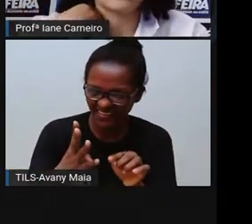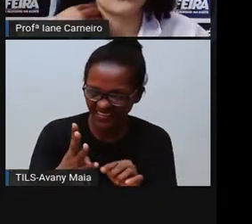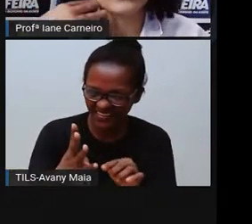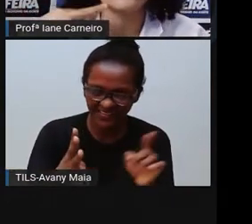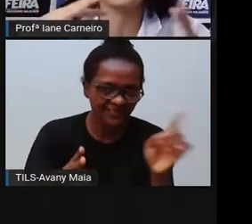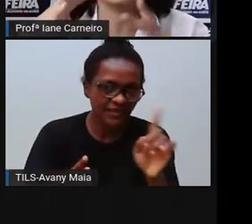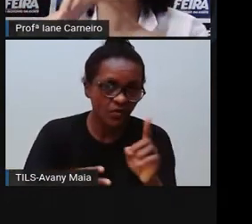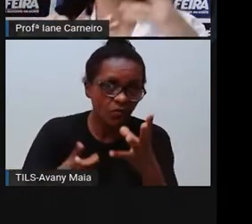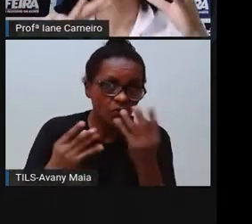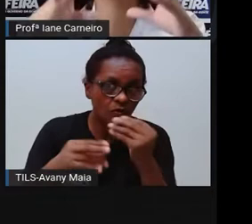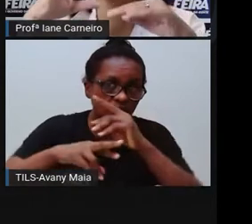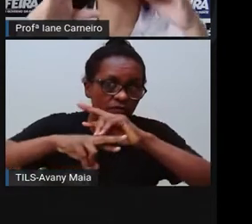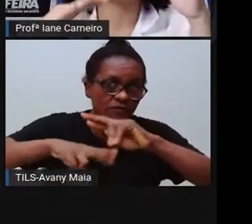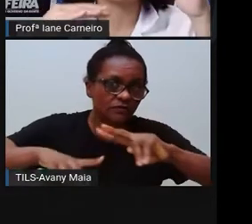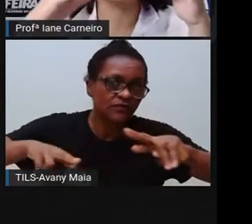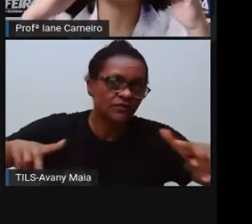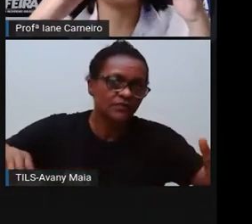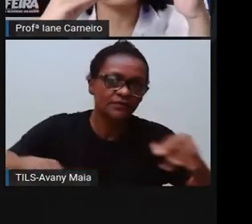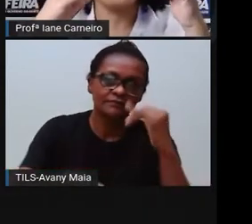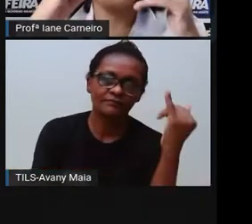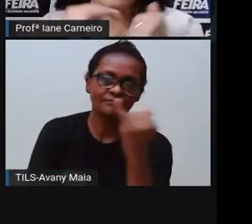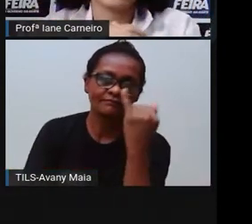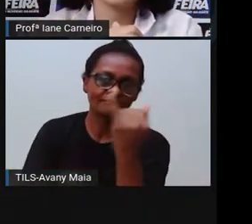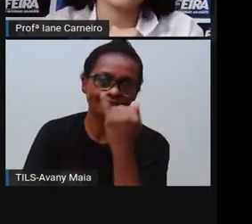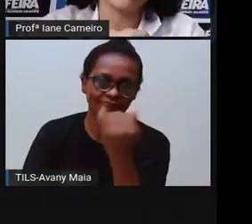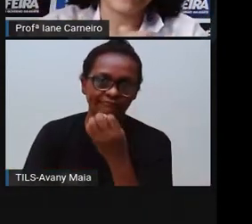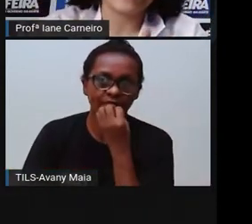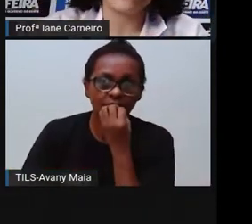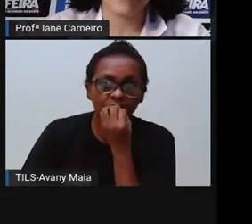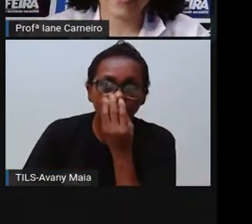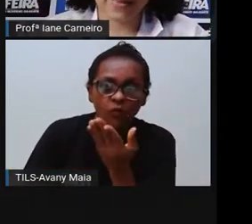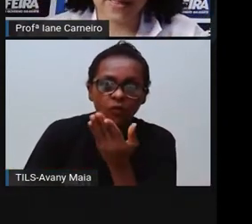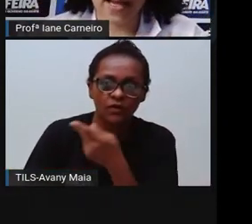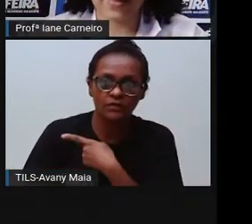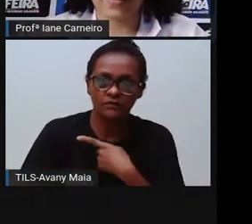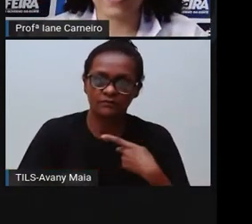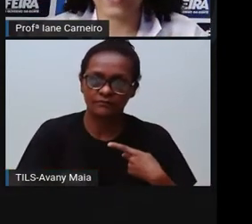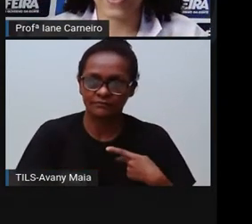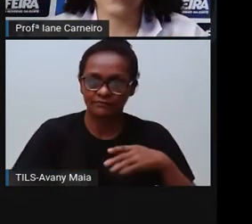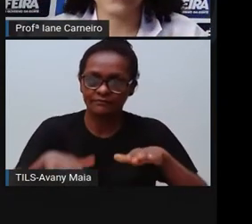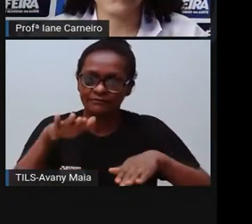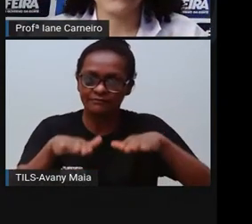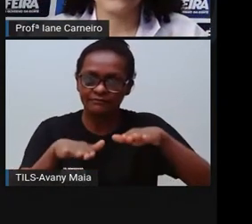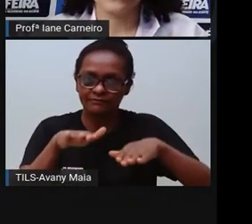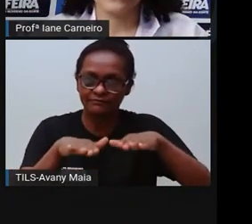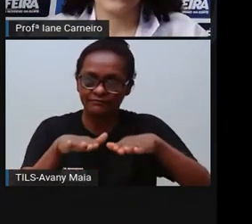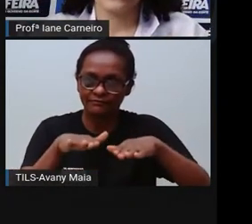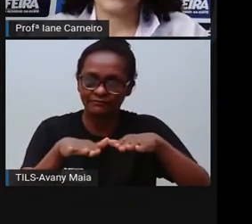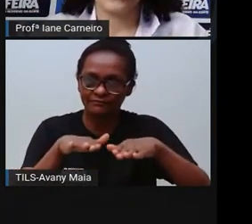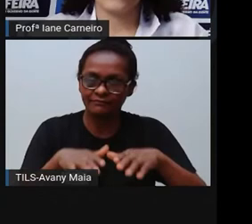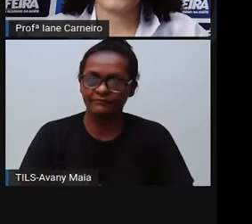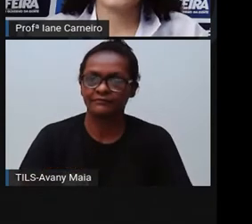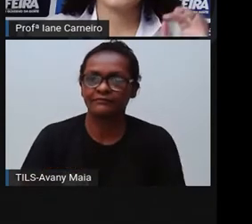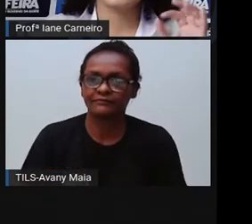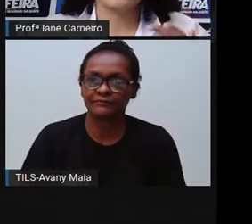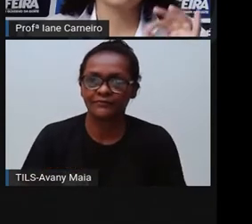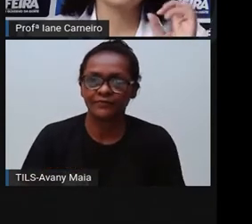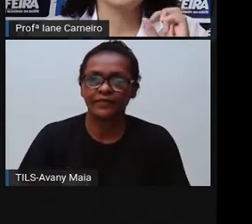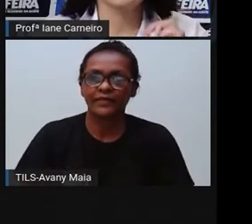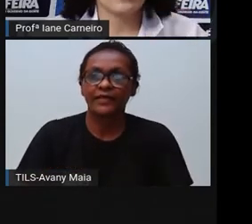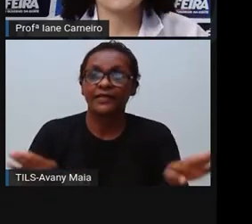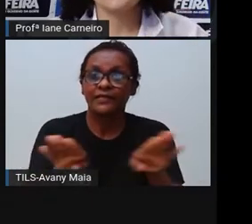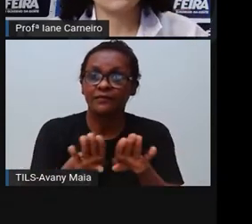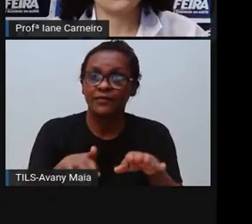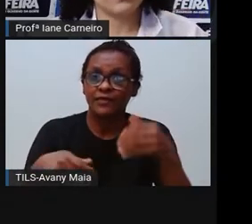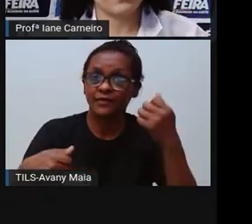só biscoito. A gente tem que ter uma comida, ó, equilibrada, balanceada, certo? E aí, ó, precisamos